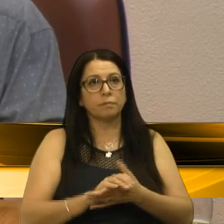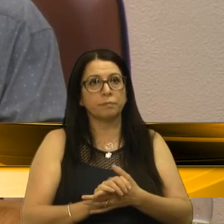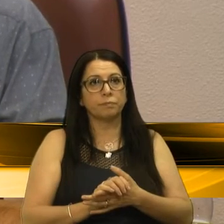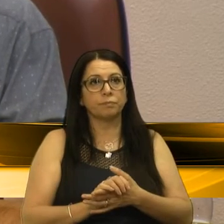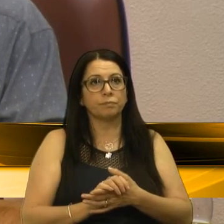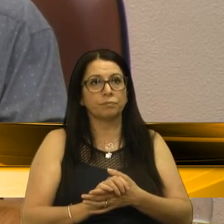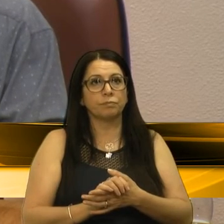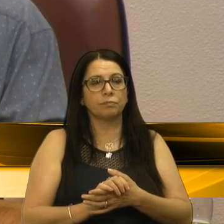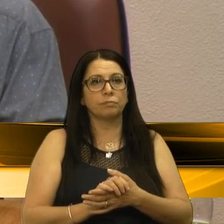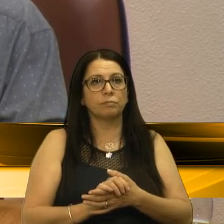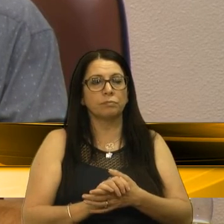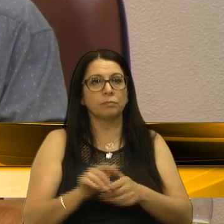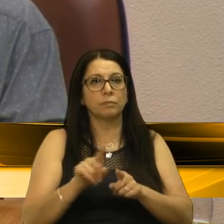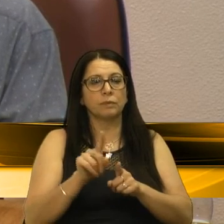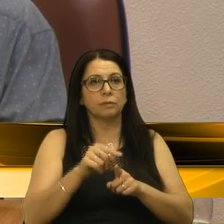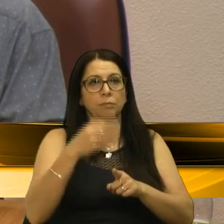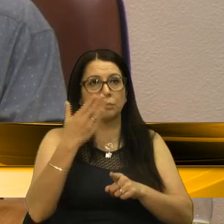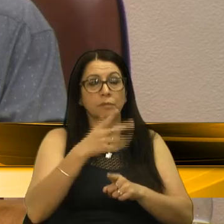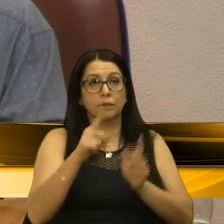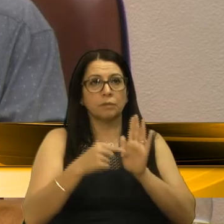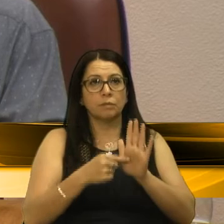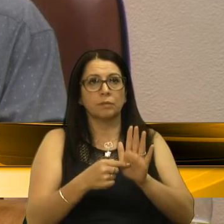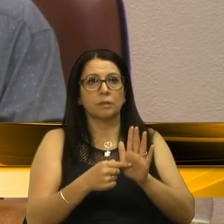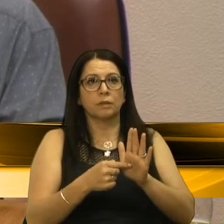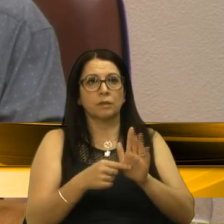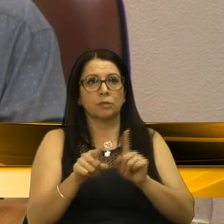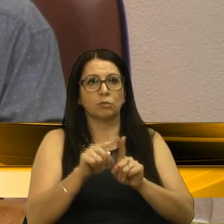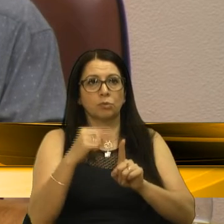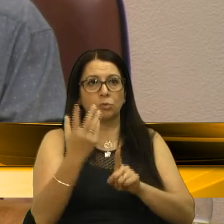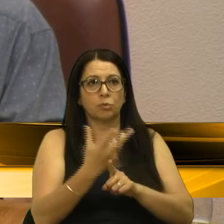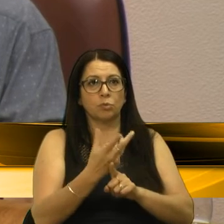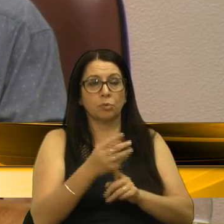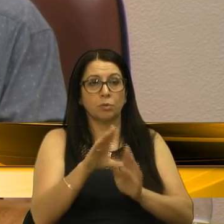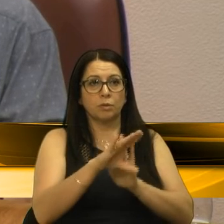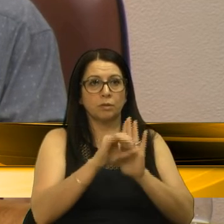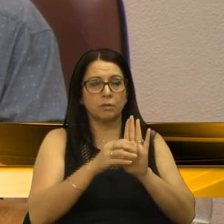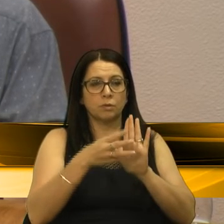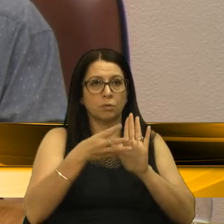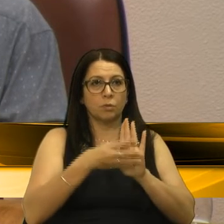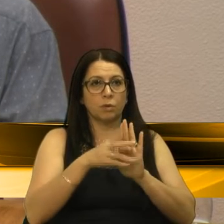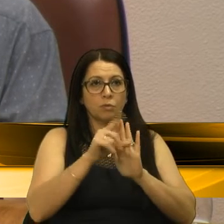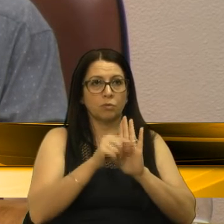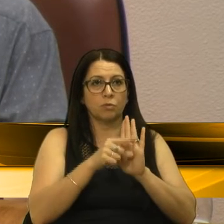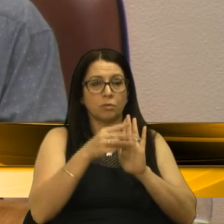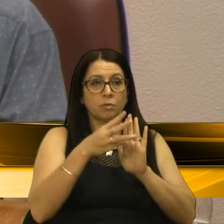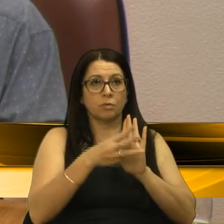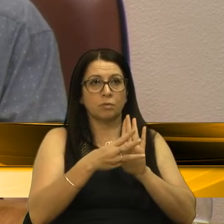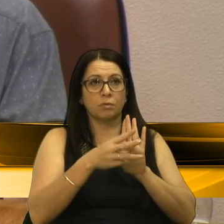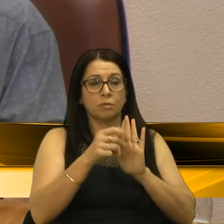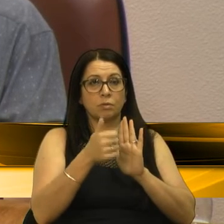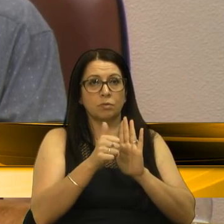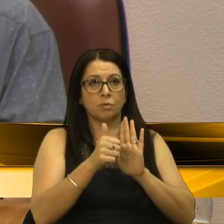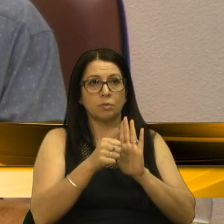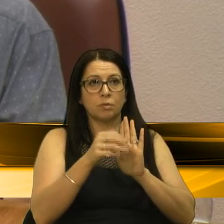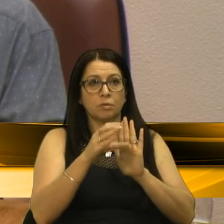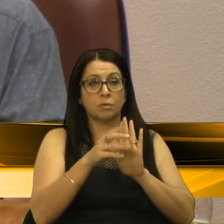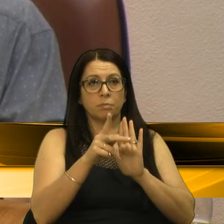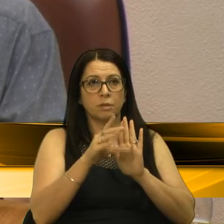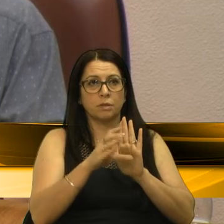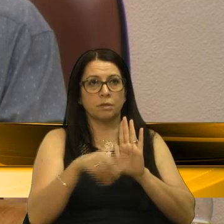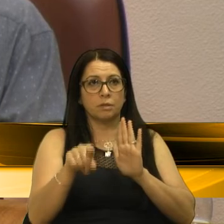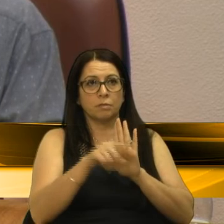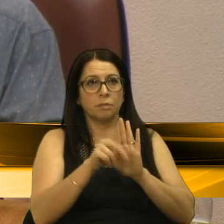O requerimento de tutela de evidência em fundamento da hipótese do inciso 4º do artigo 311 do CPC, ao